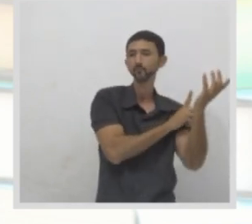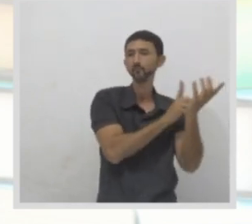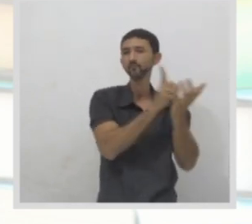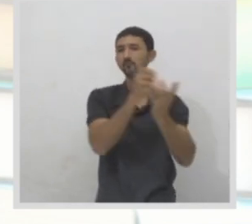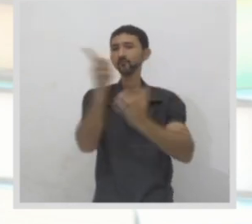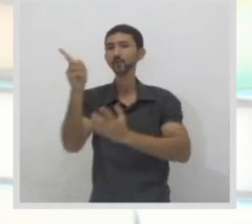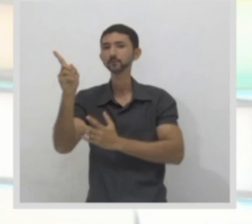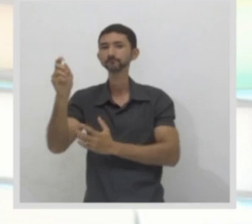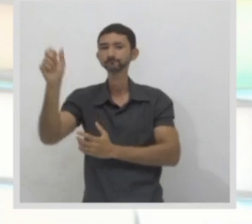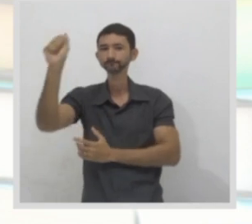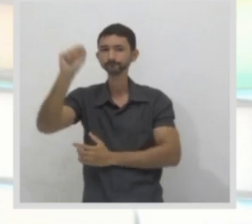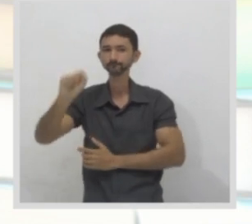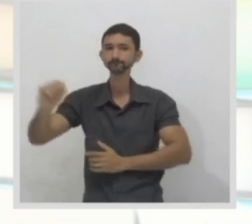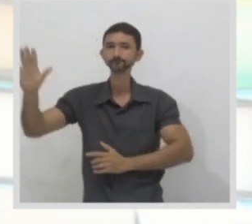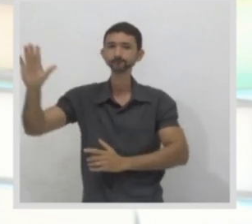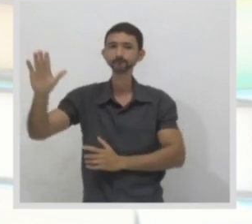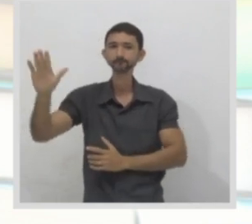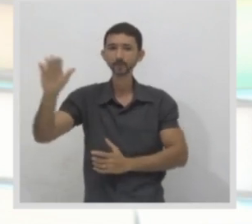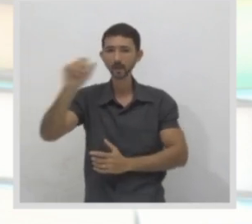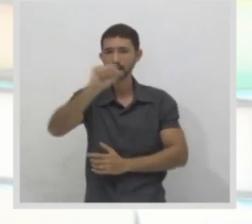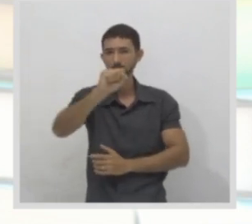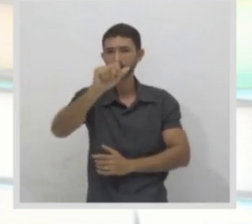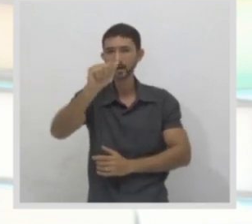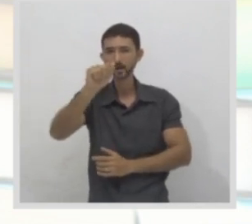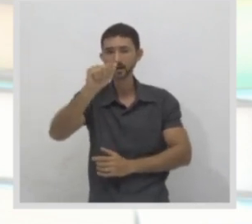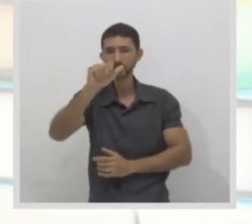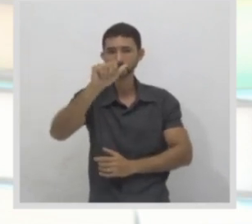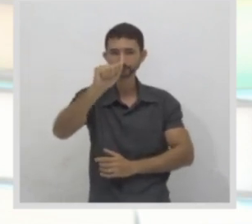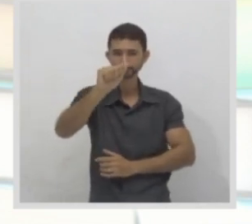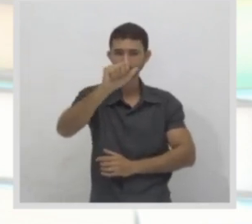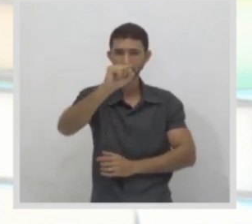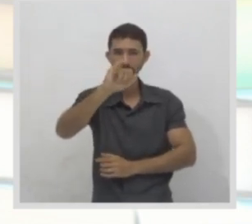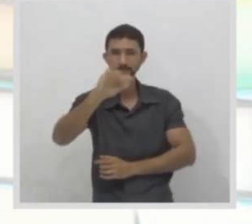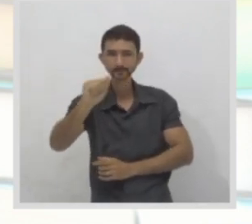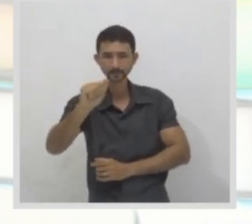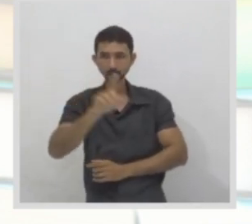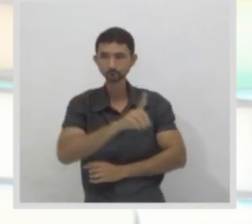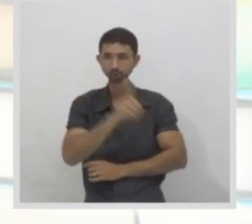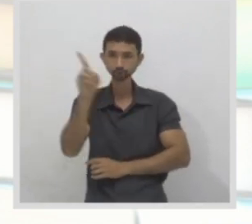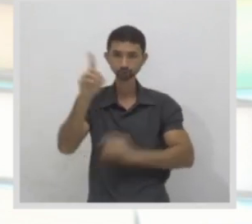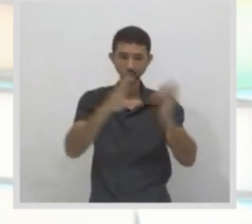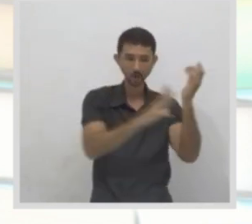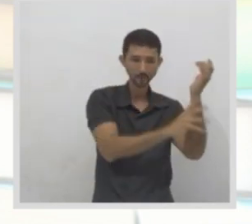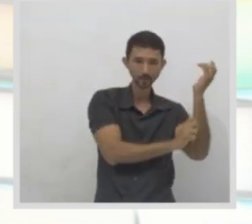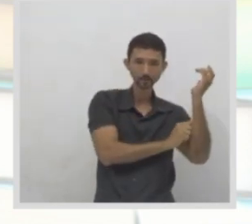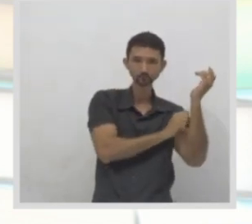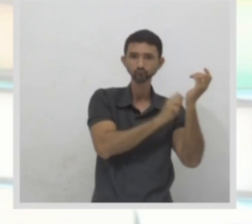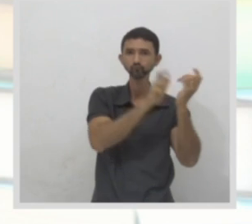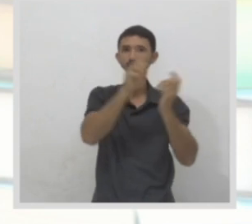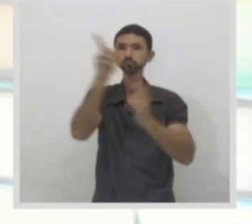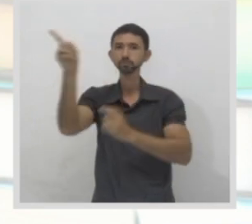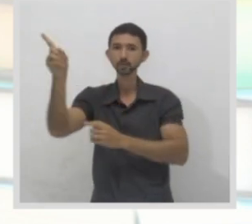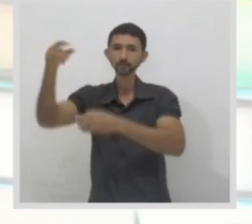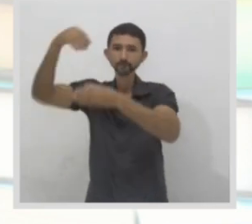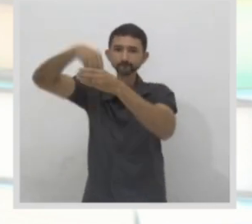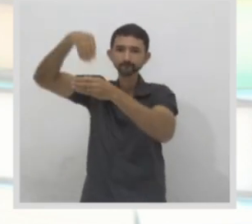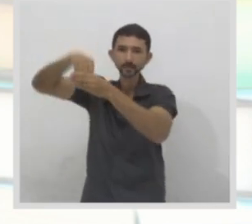cultivadas, tirando essa hegemonia da produção do látex da Amazônia,